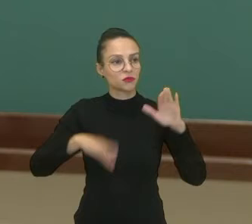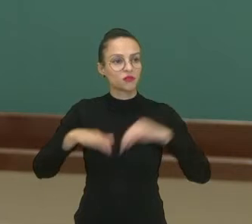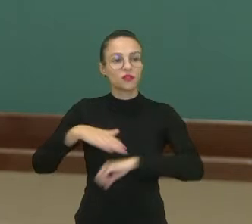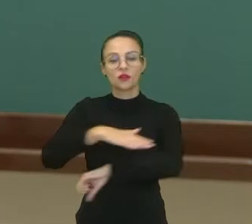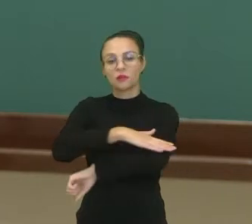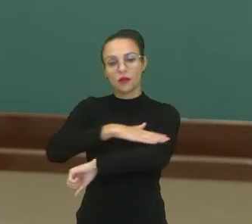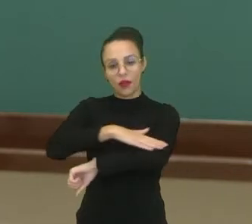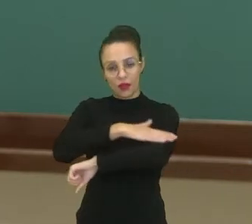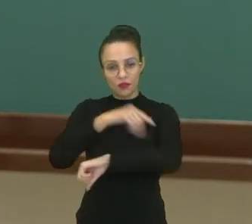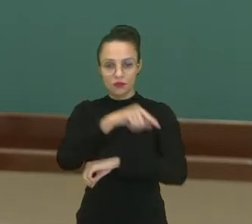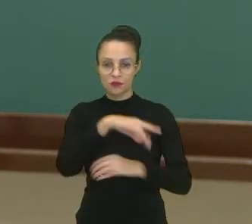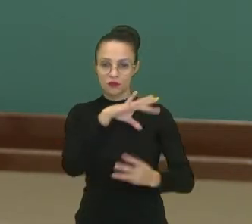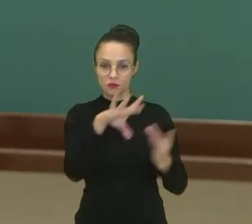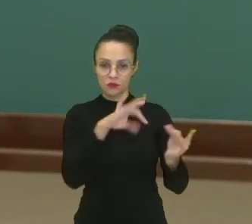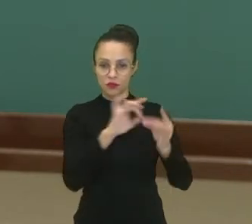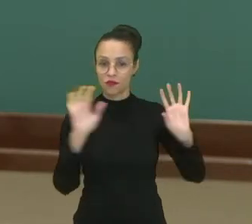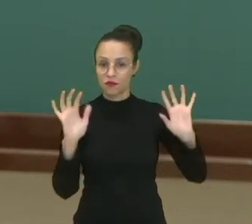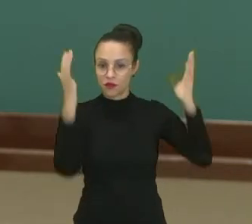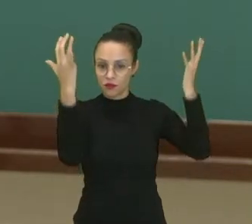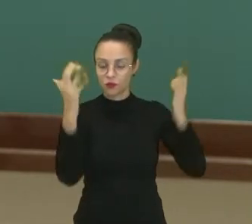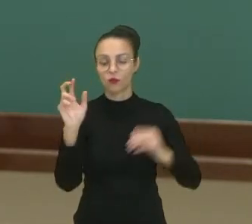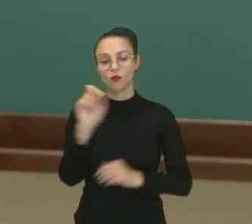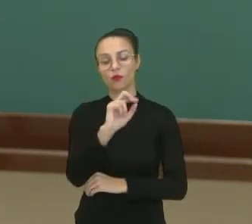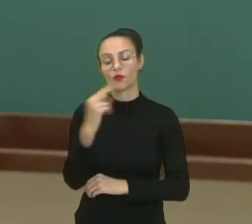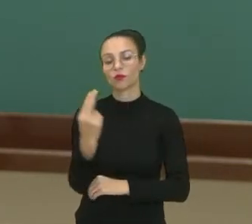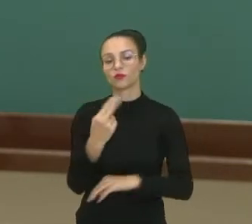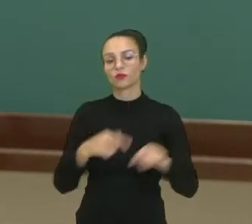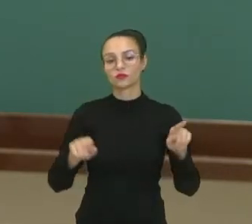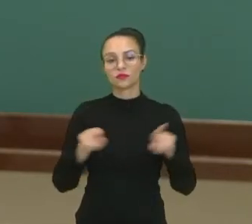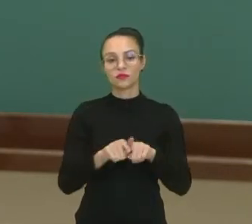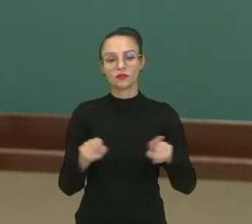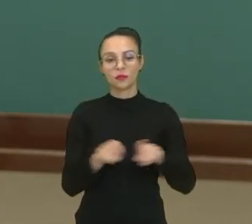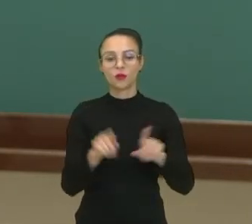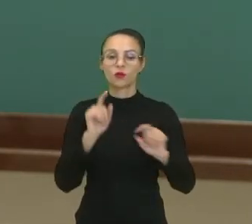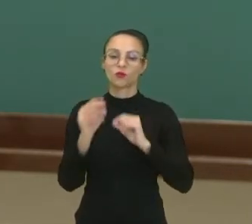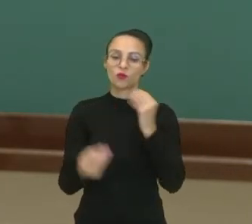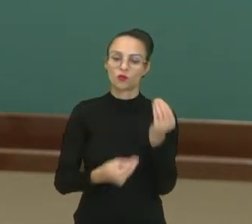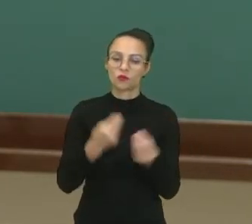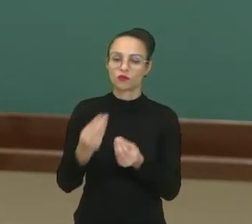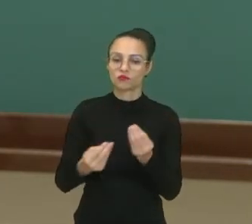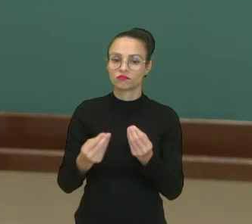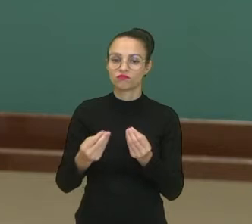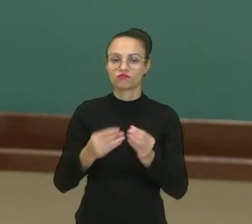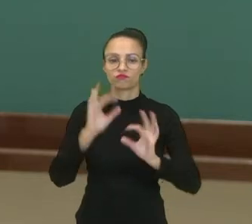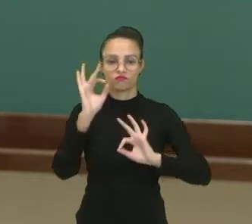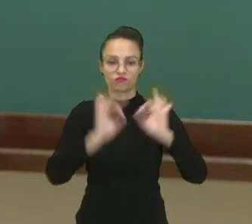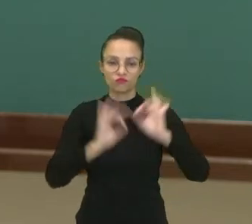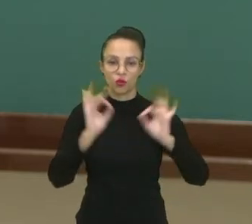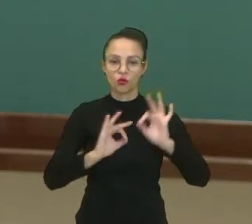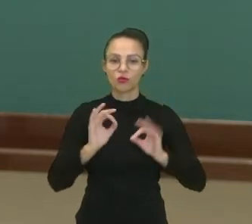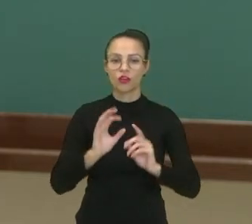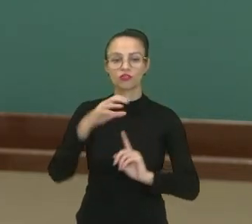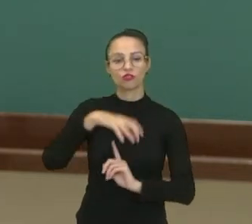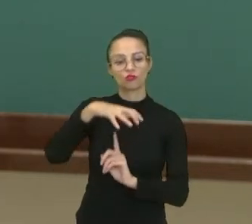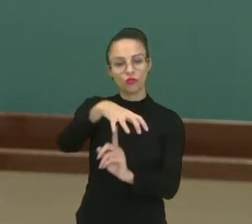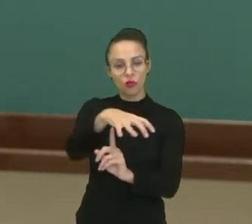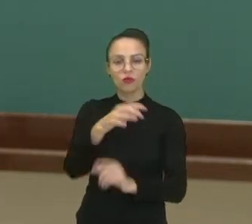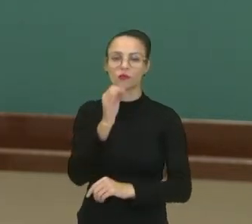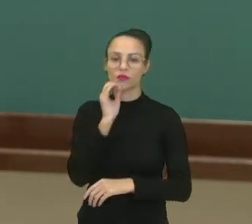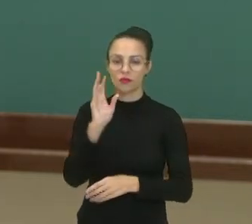praça específica, né, um evento, ou também em uma montagem de um stand de degustação no